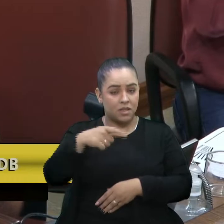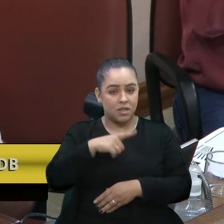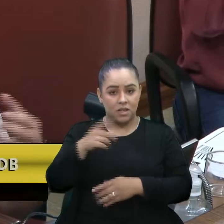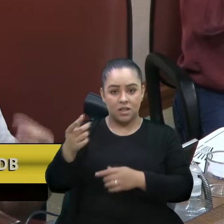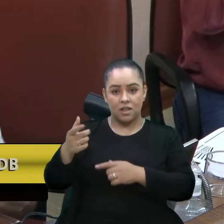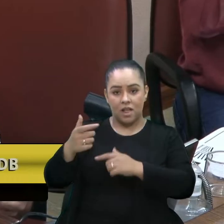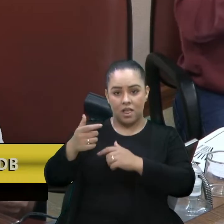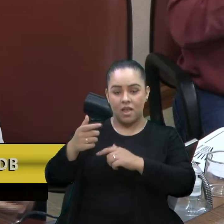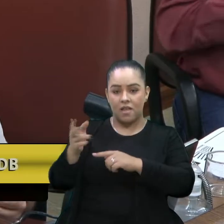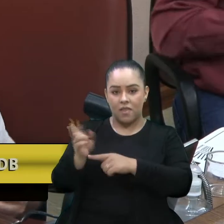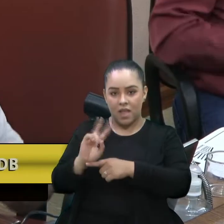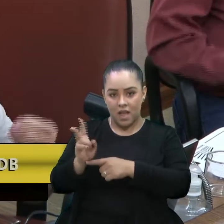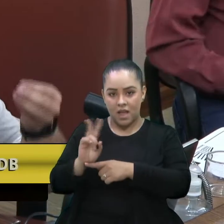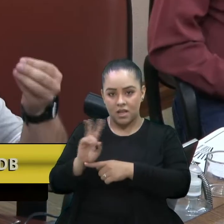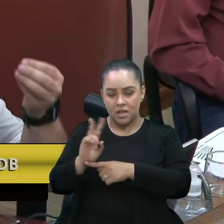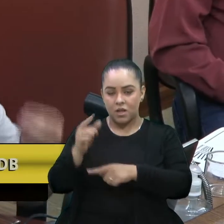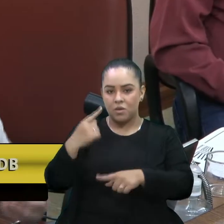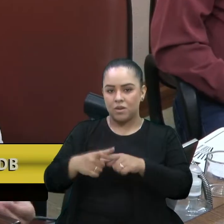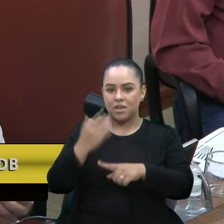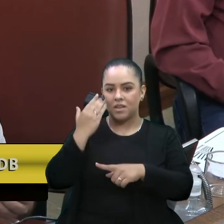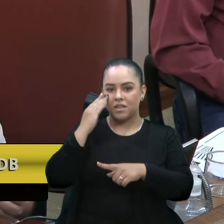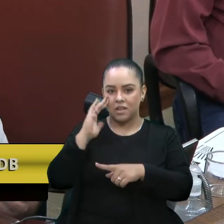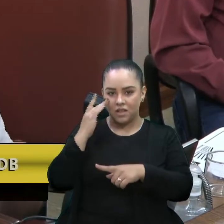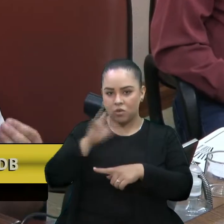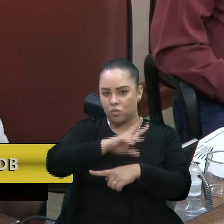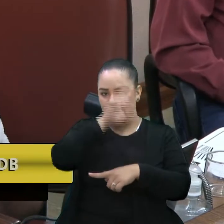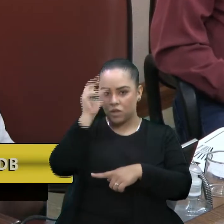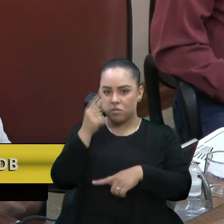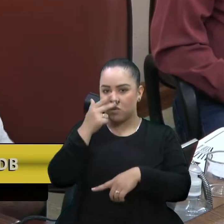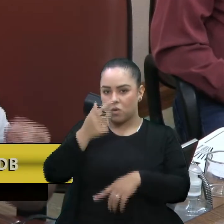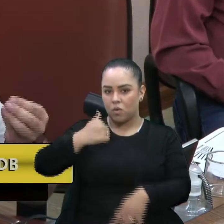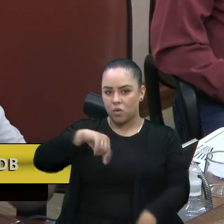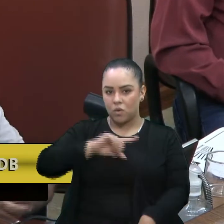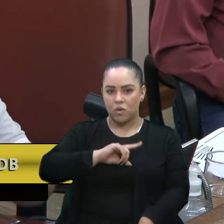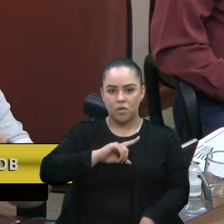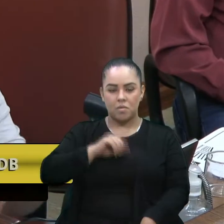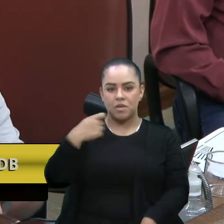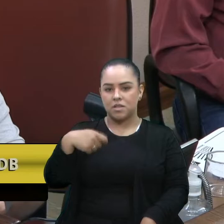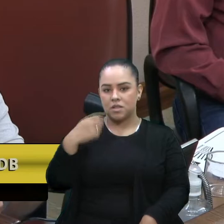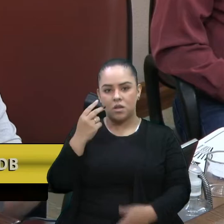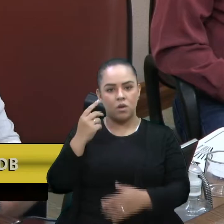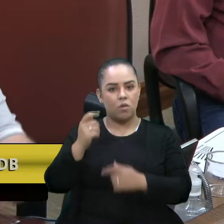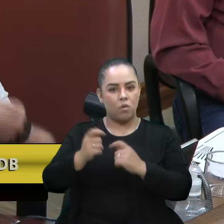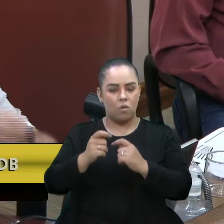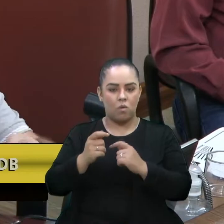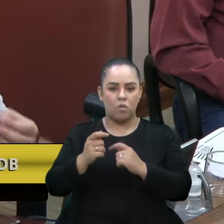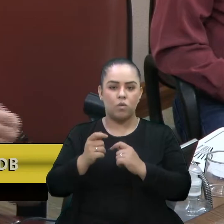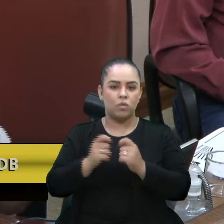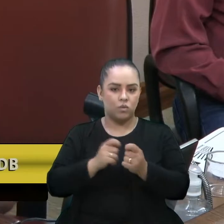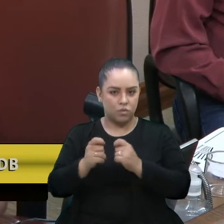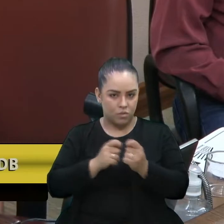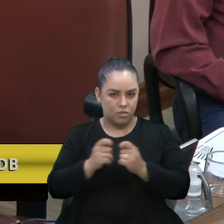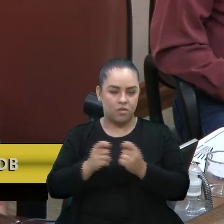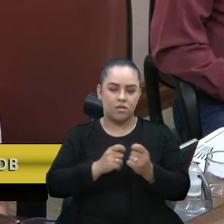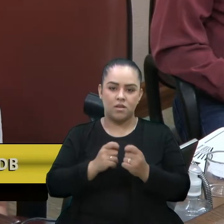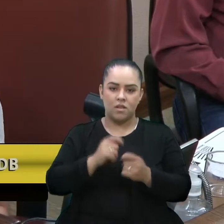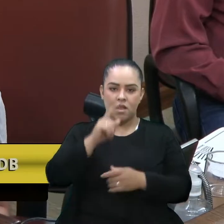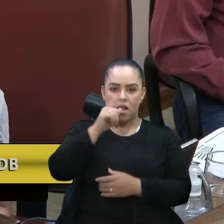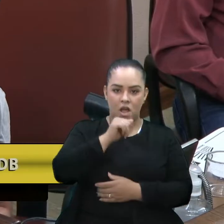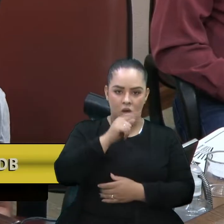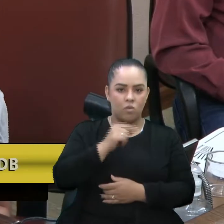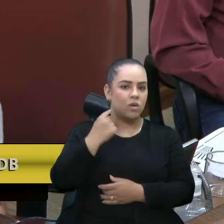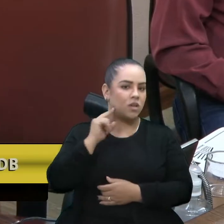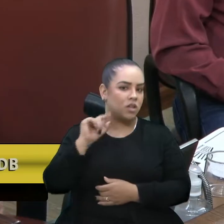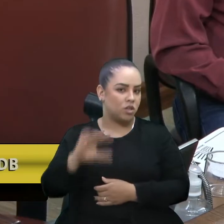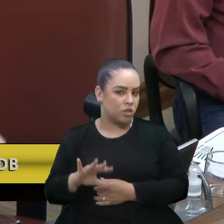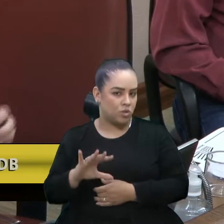criteriosa por entender que para o município do nosso porte é importantíssimo a gente manter o controle da água e do lixo, e nós estamos perdendo aos poucos o controle do